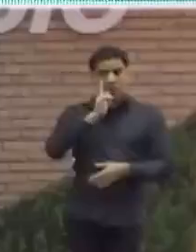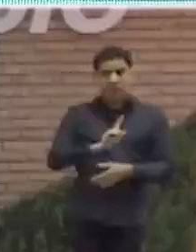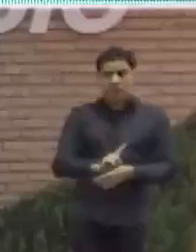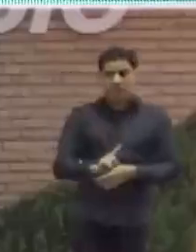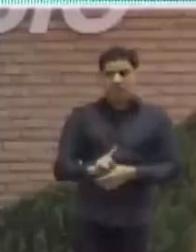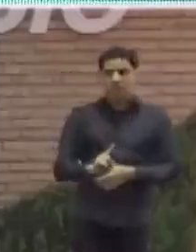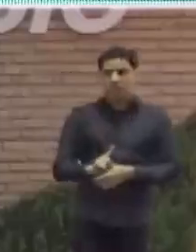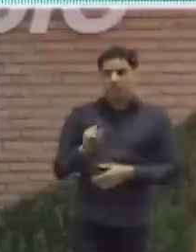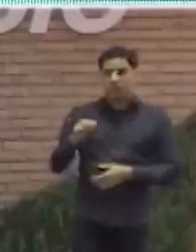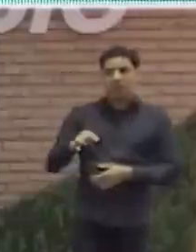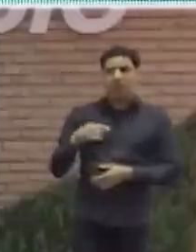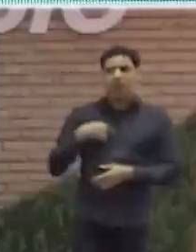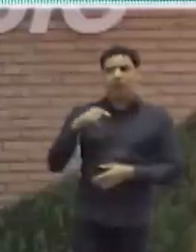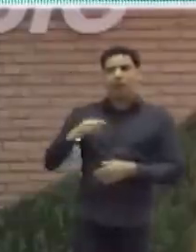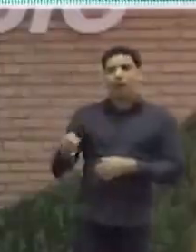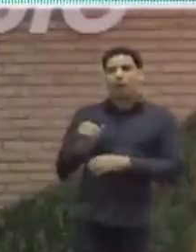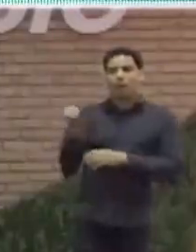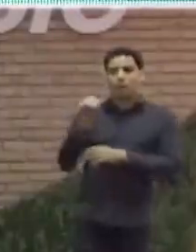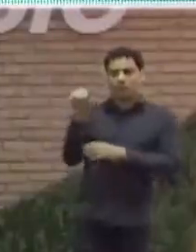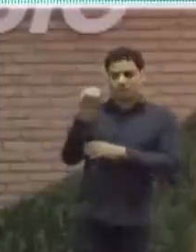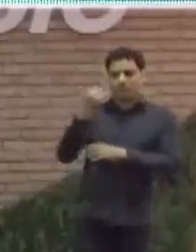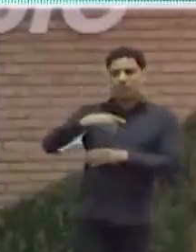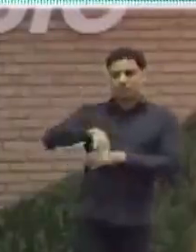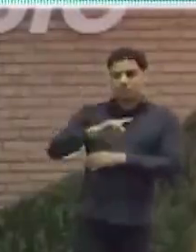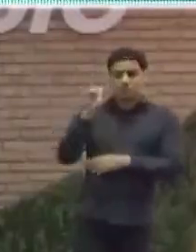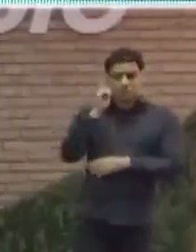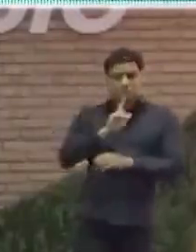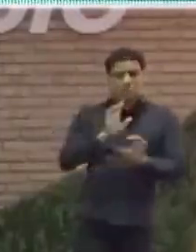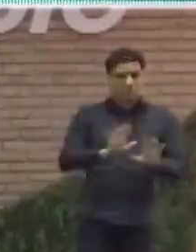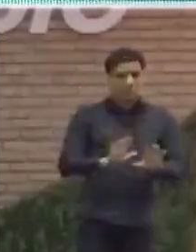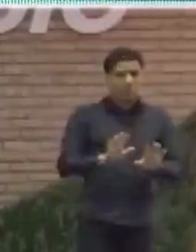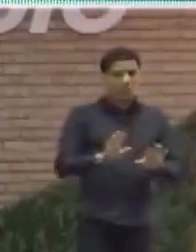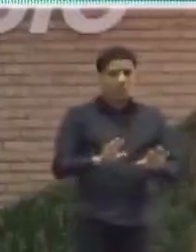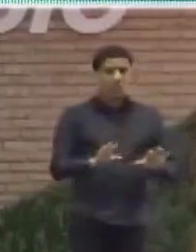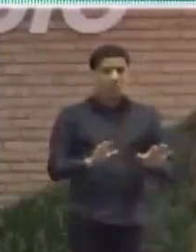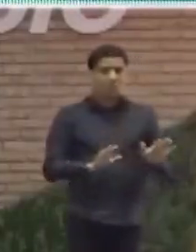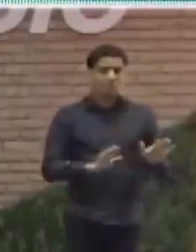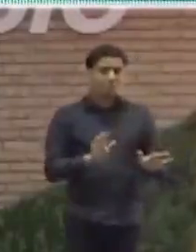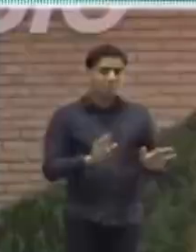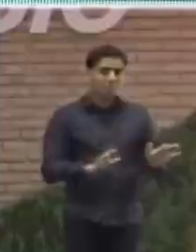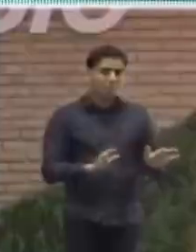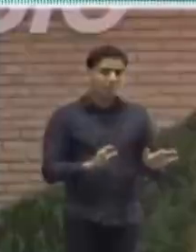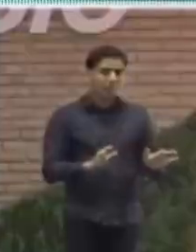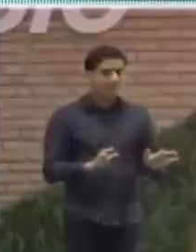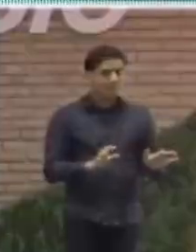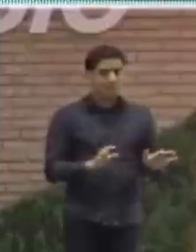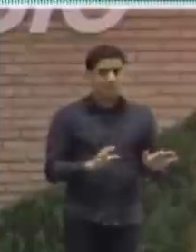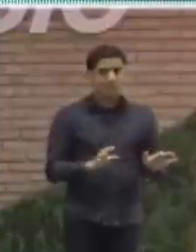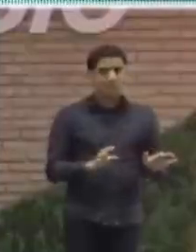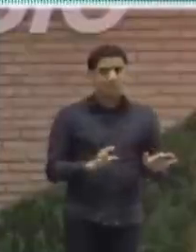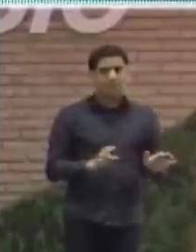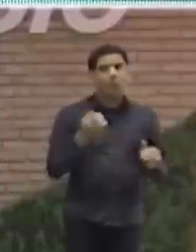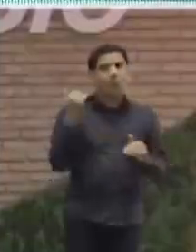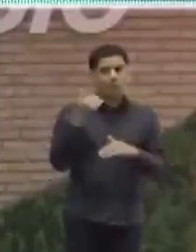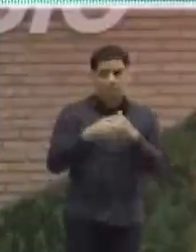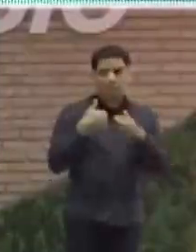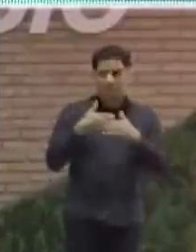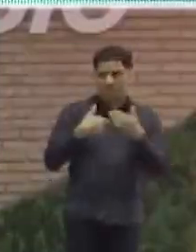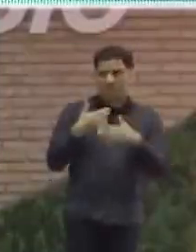muito importante a questão tributária, porque até então, aqui neste país, com o processo